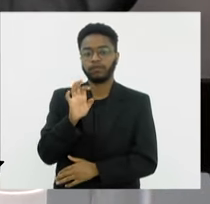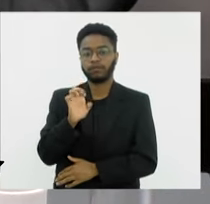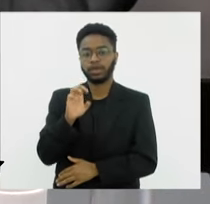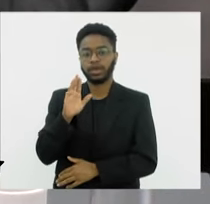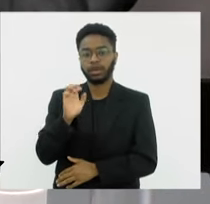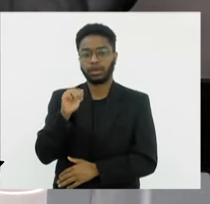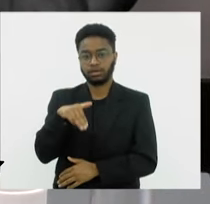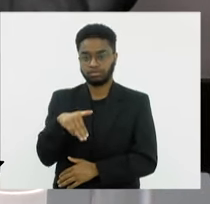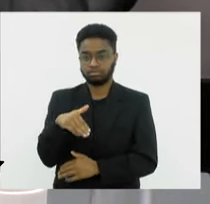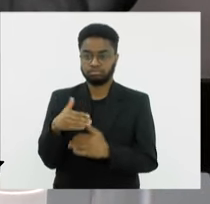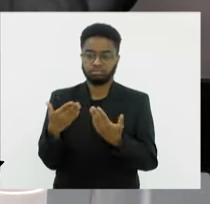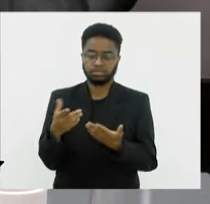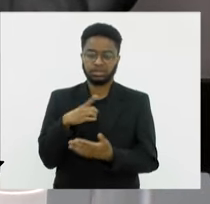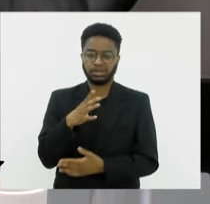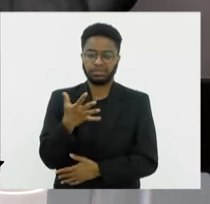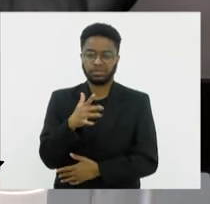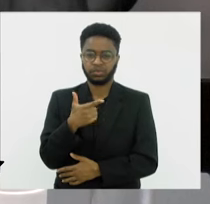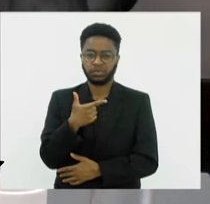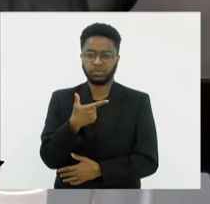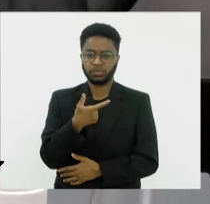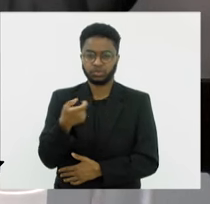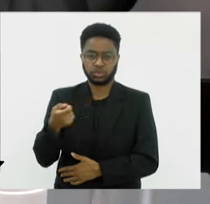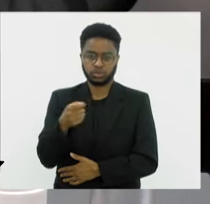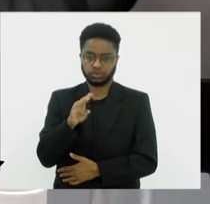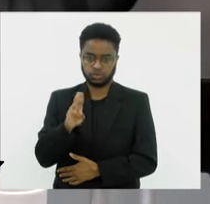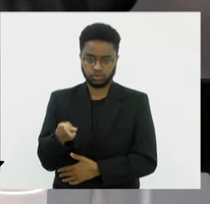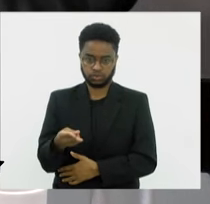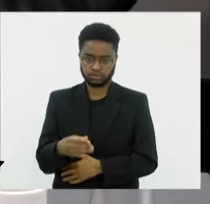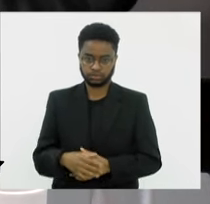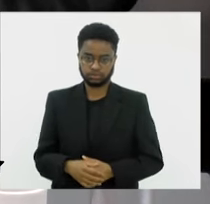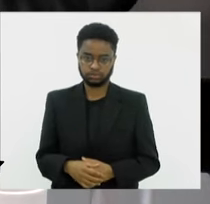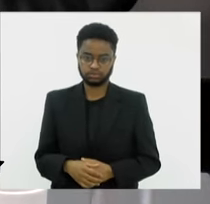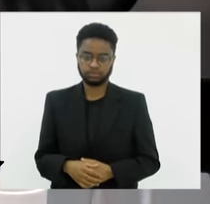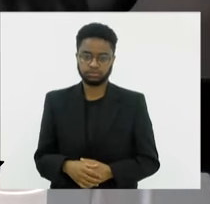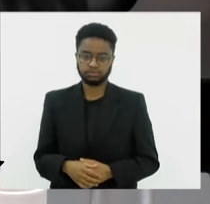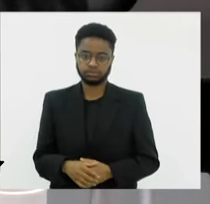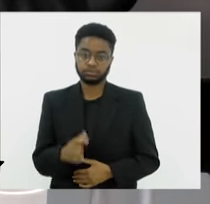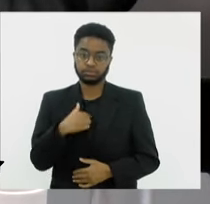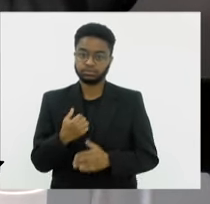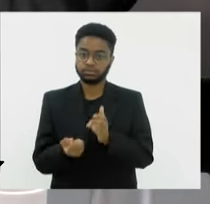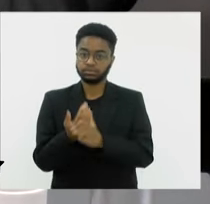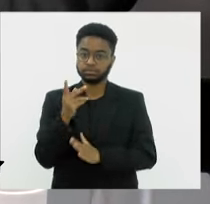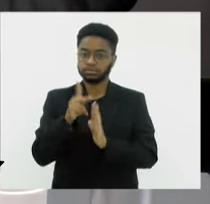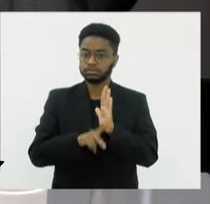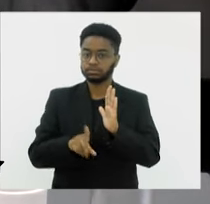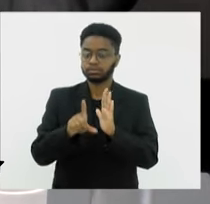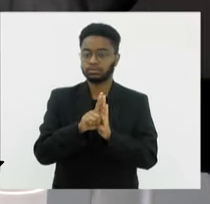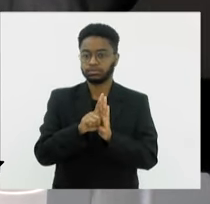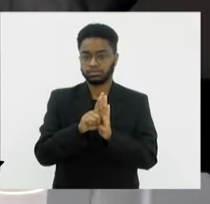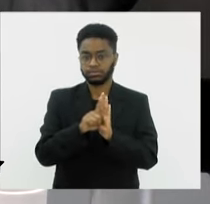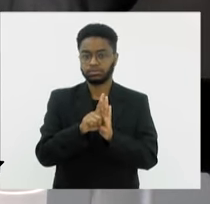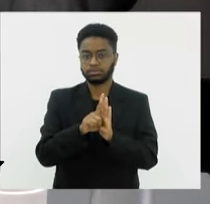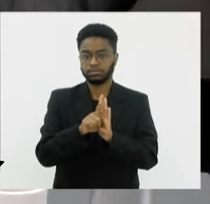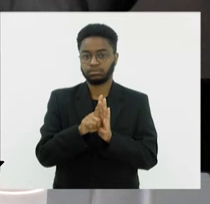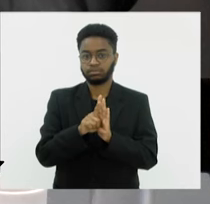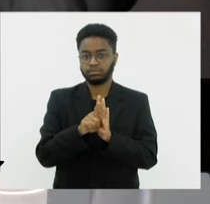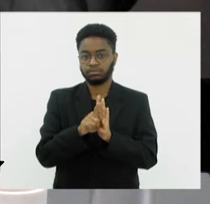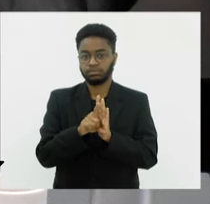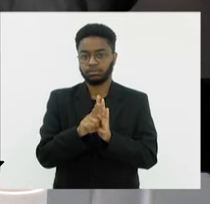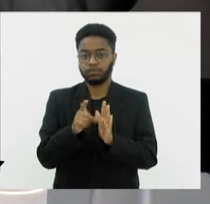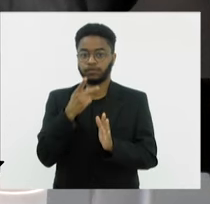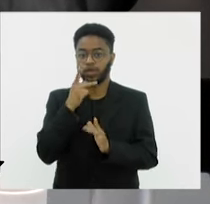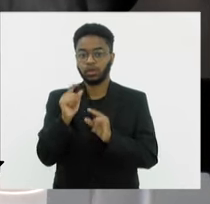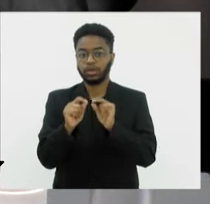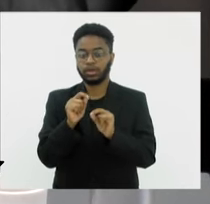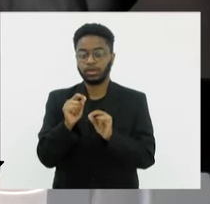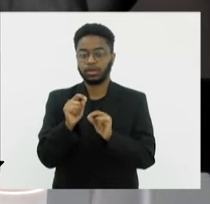então, aproximadamente uns 200 milhões. Faço um projeto de lei que esse fundo pode